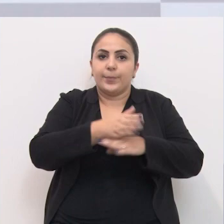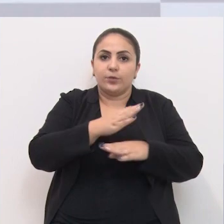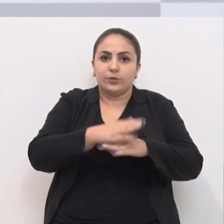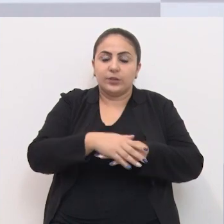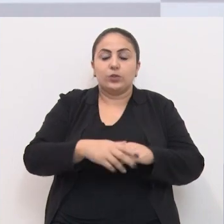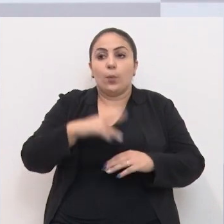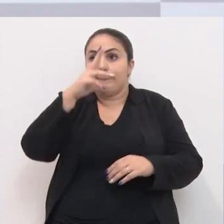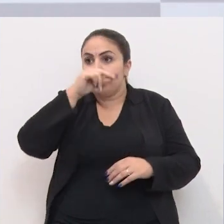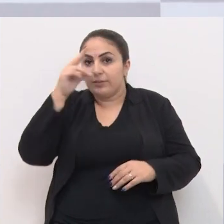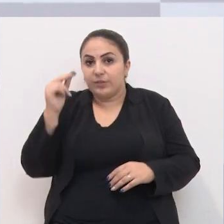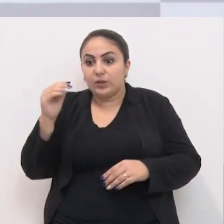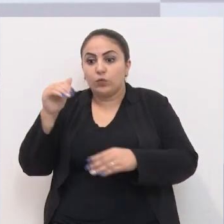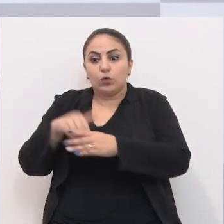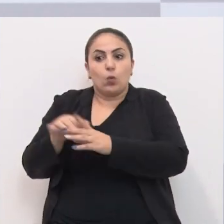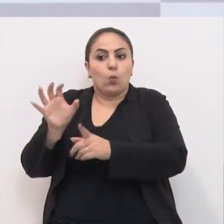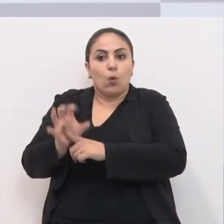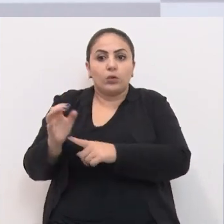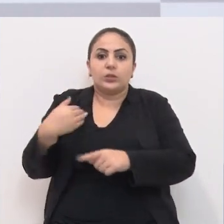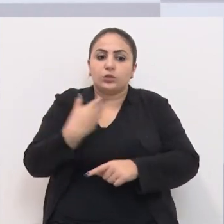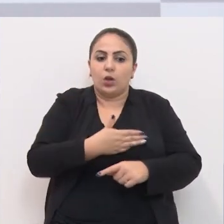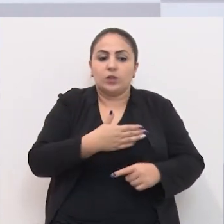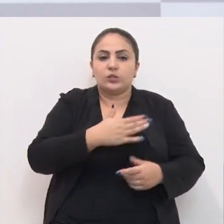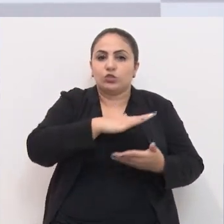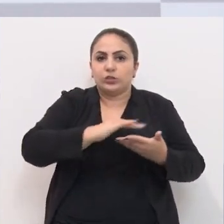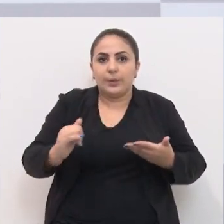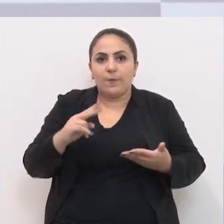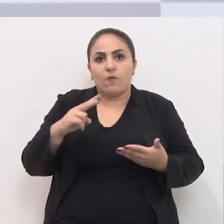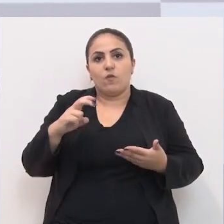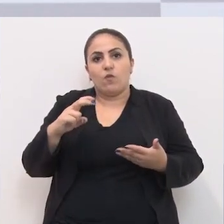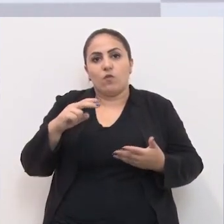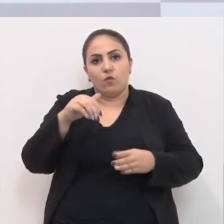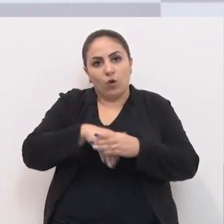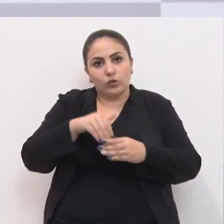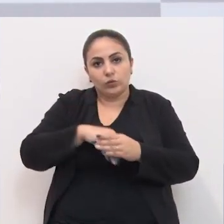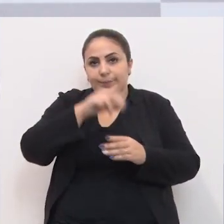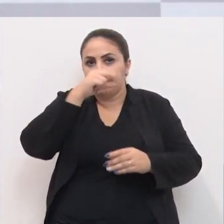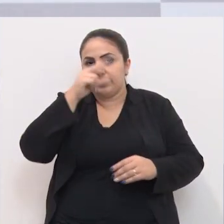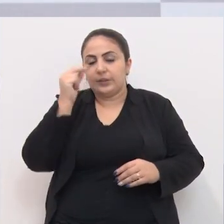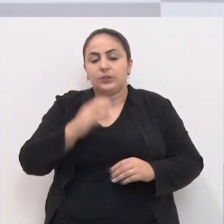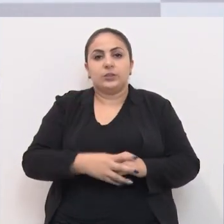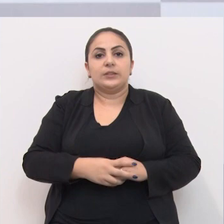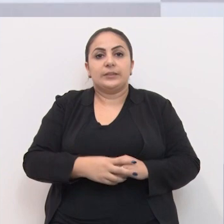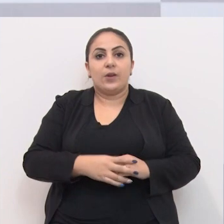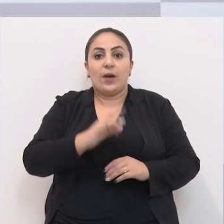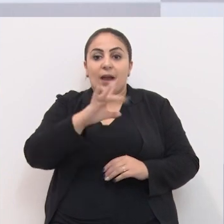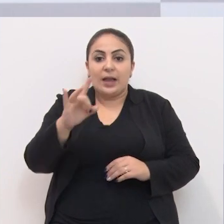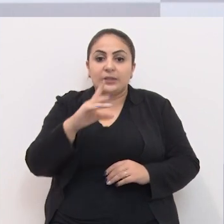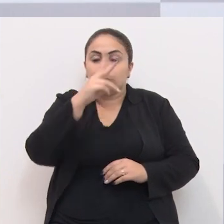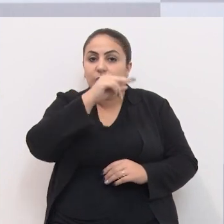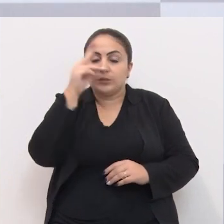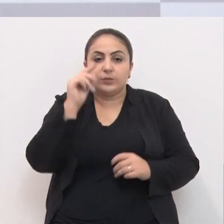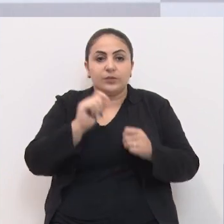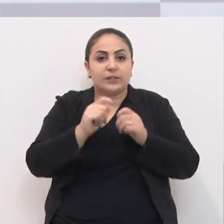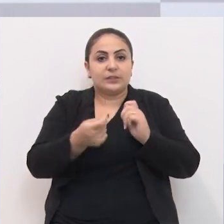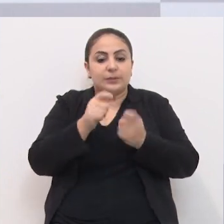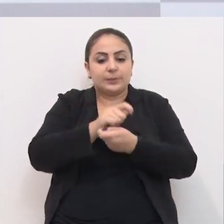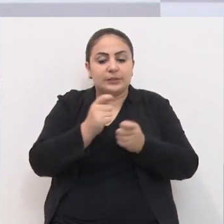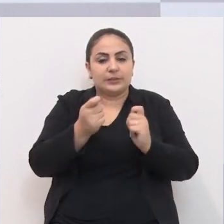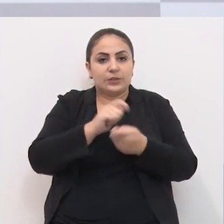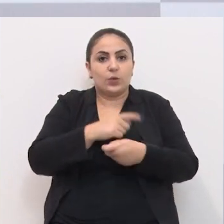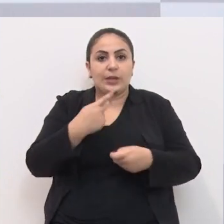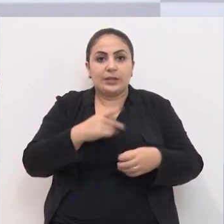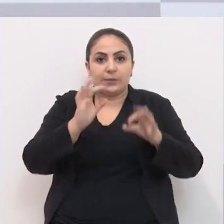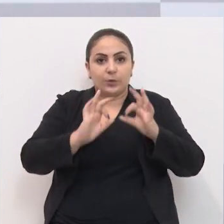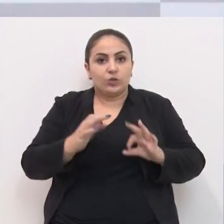Passo Fundo mais de 74 áreas de ocupações entre públicas e privadas. Destas, nós estamos trabalhando com as instituições de educação